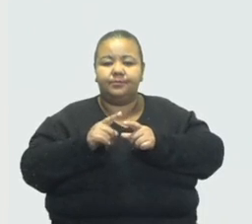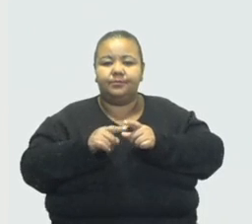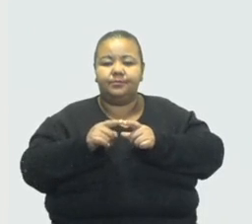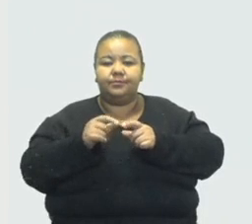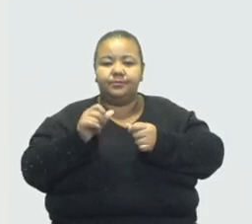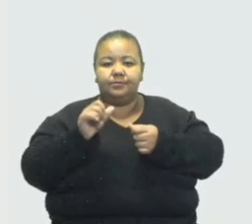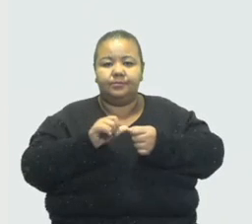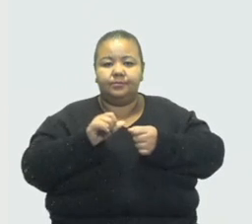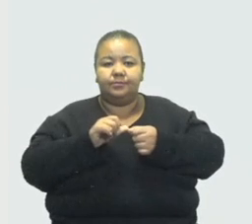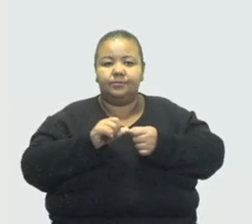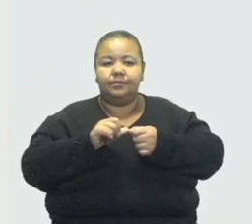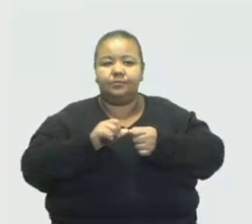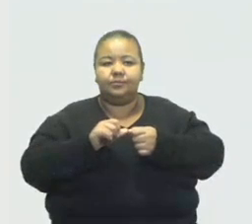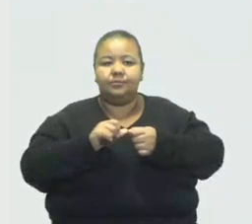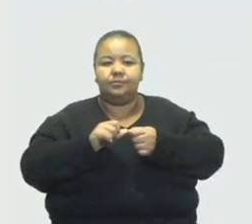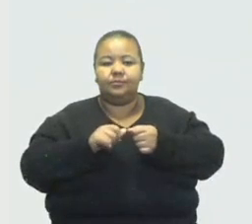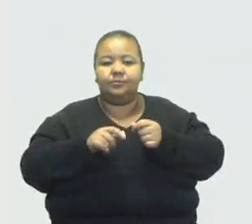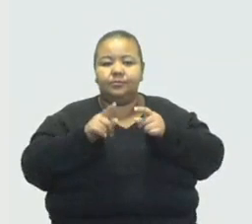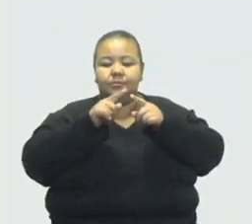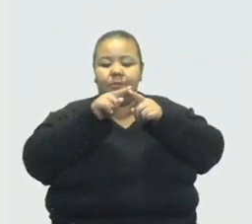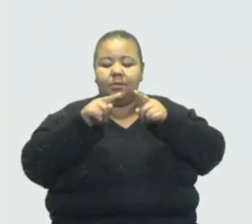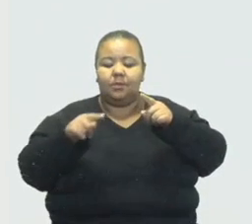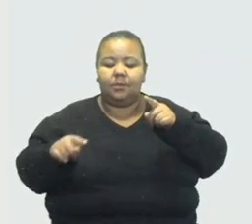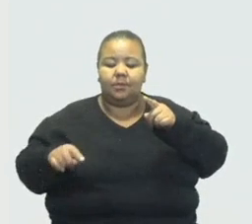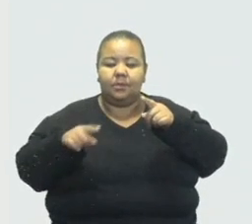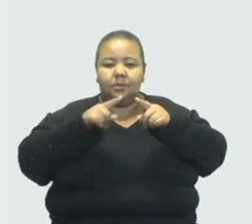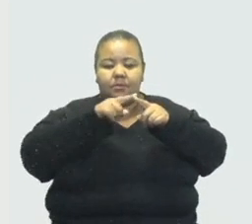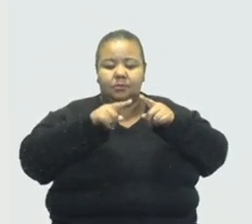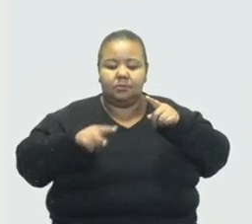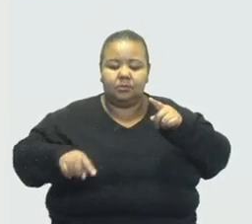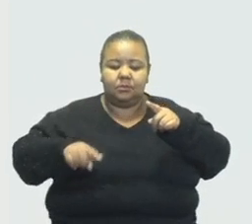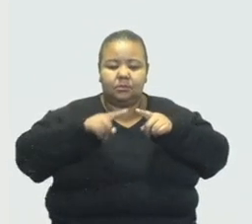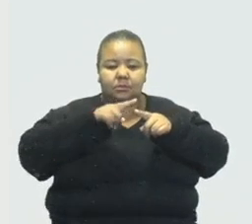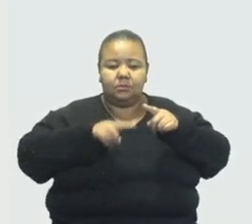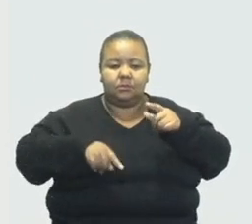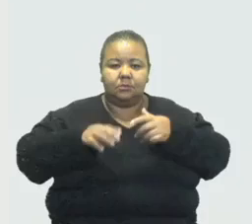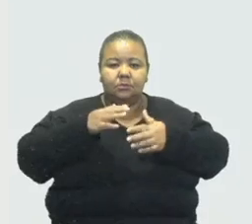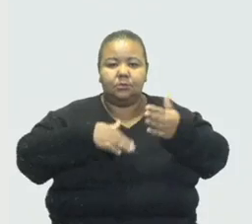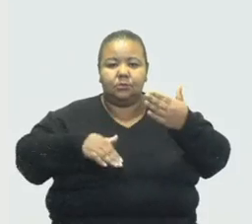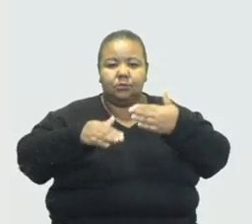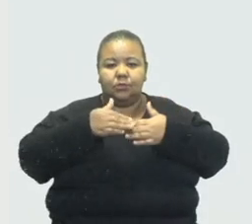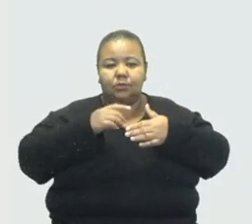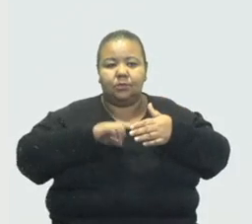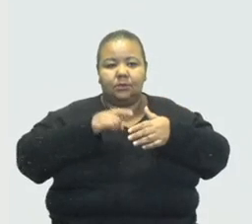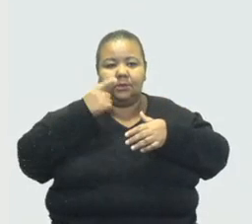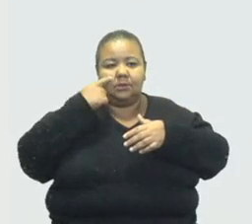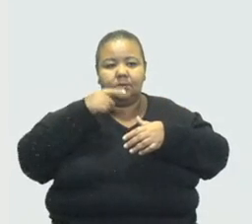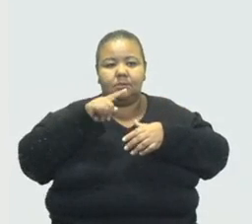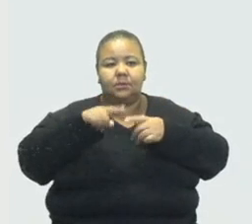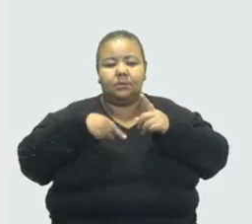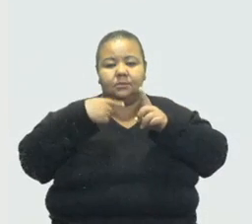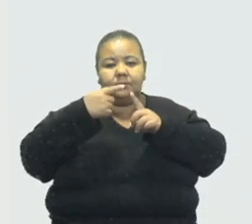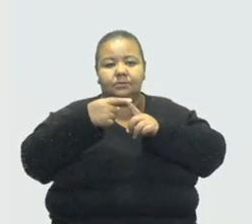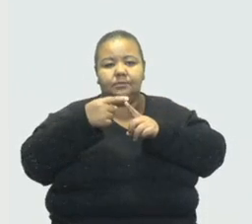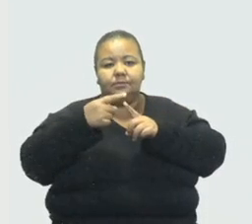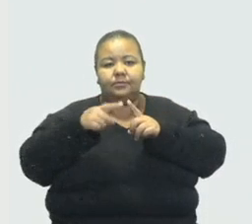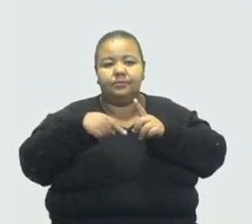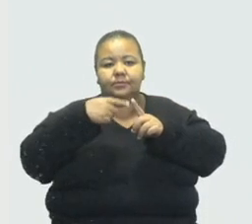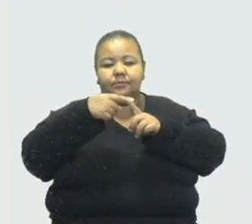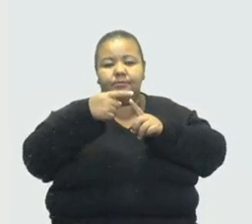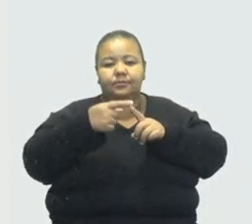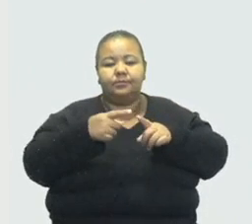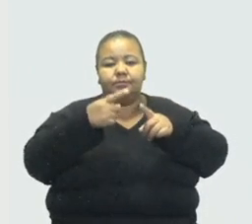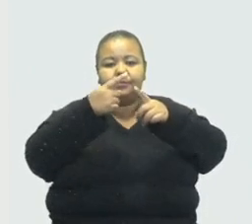vamos efetuar um produto, então a gente vai multiplicar todos os elementos da diagonal, vamos adicionar, vamos multiplicar